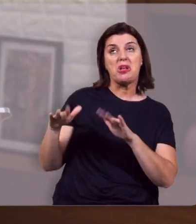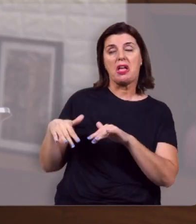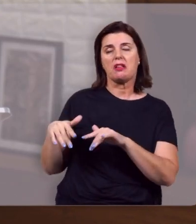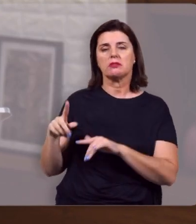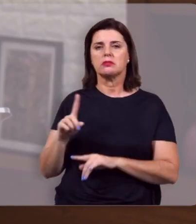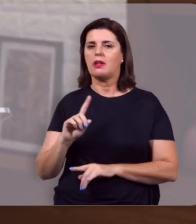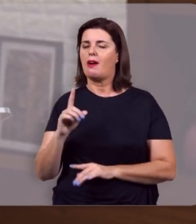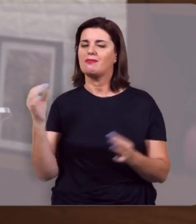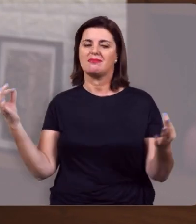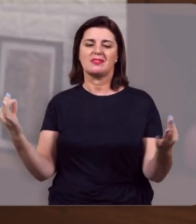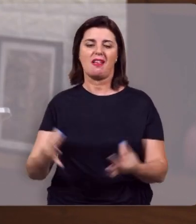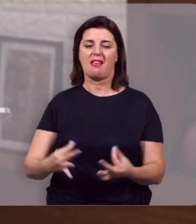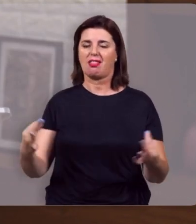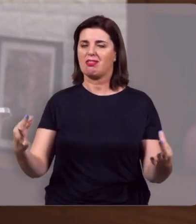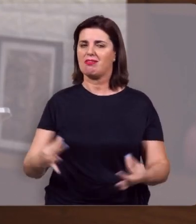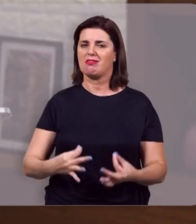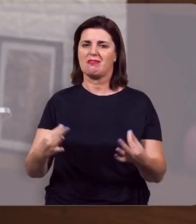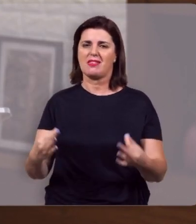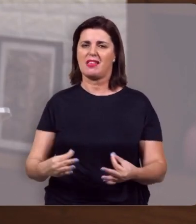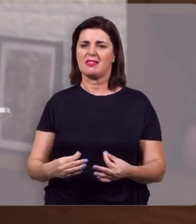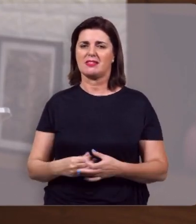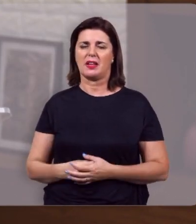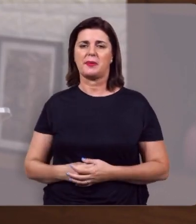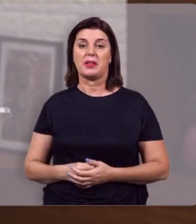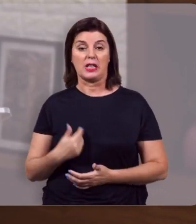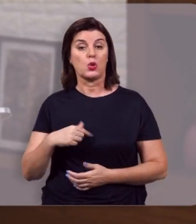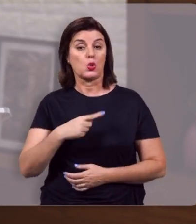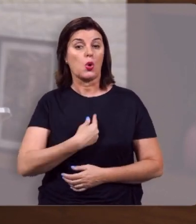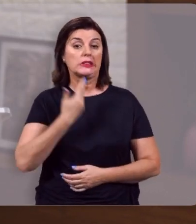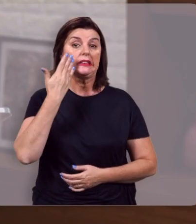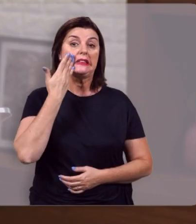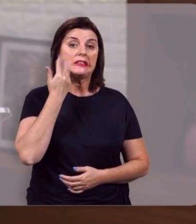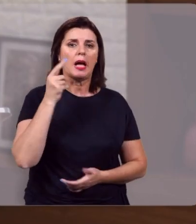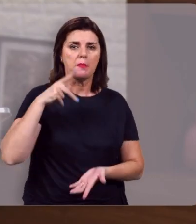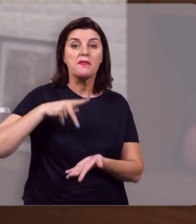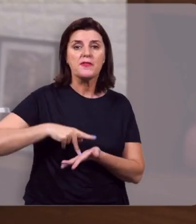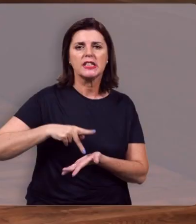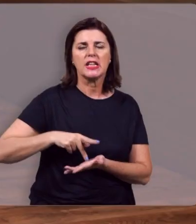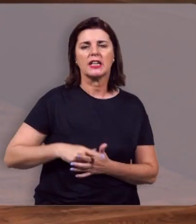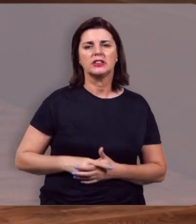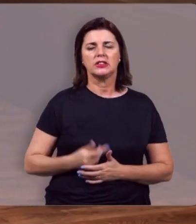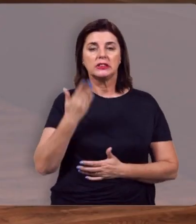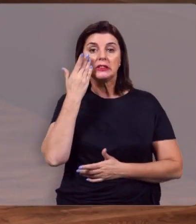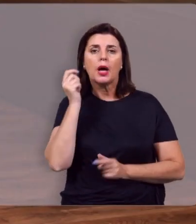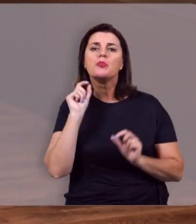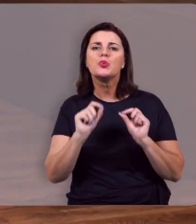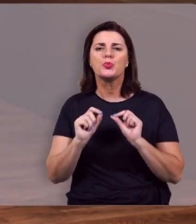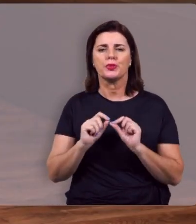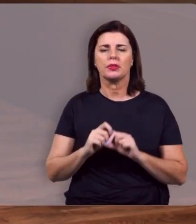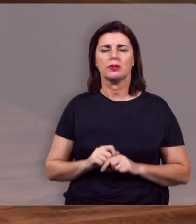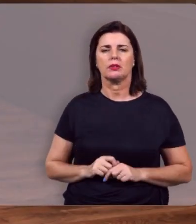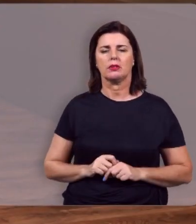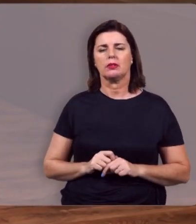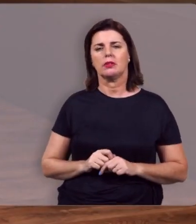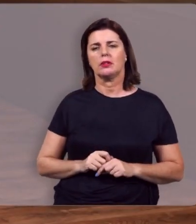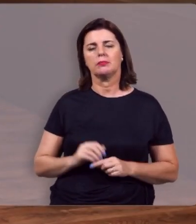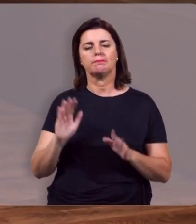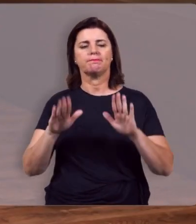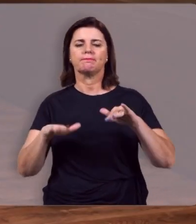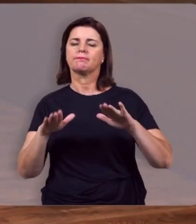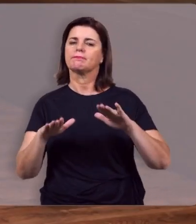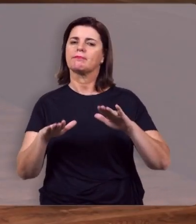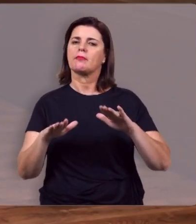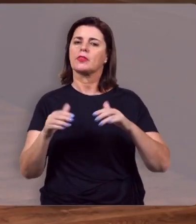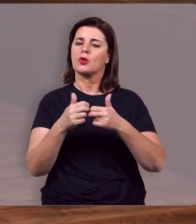hipotética, mas da certeza experimental. Sabemos. E sabemos o quê? Que